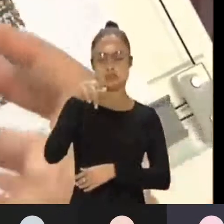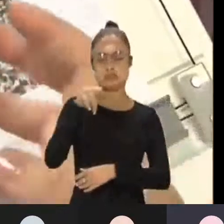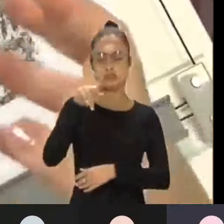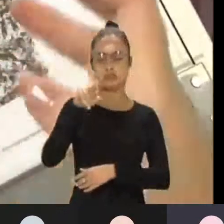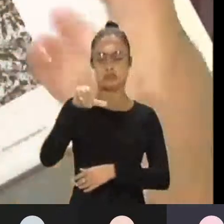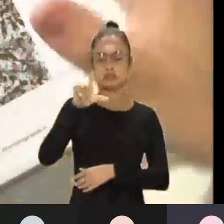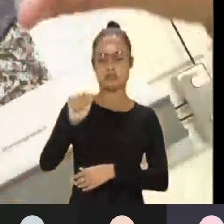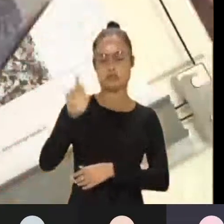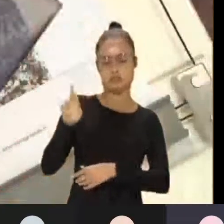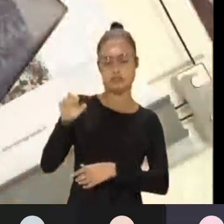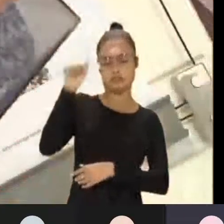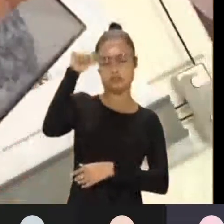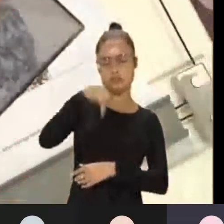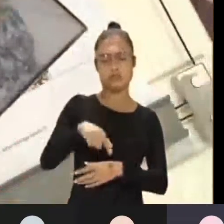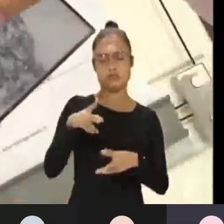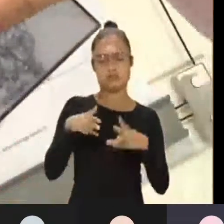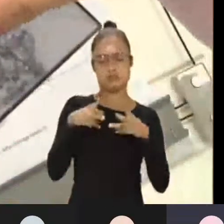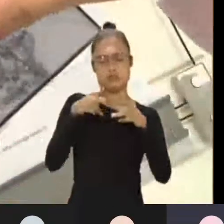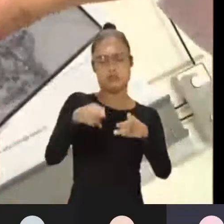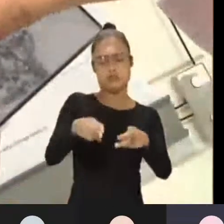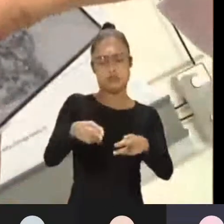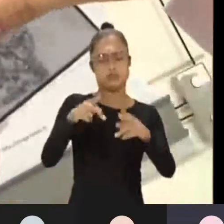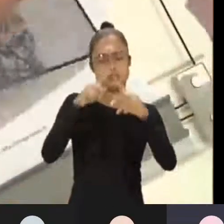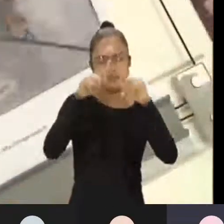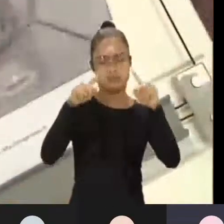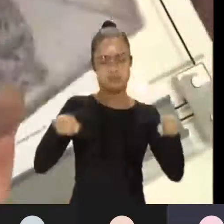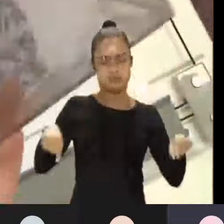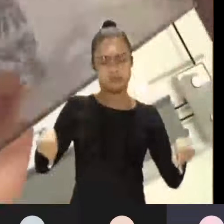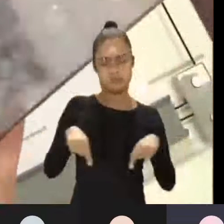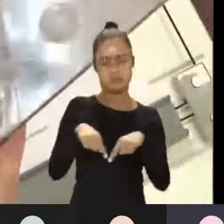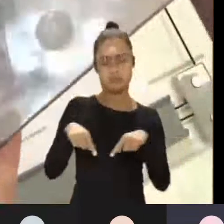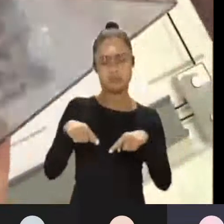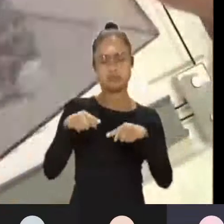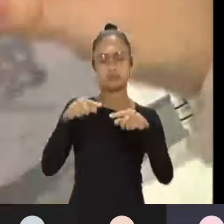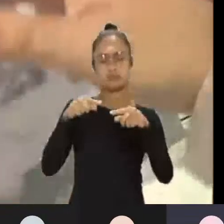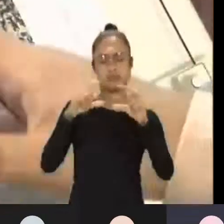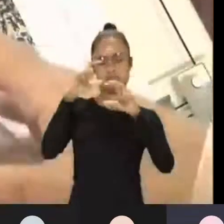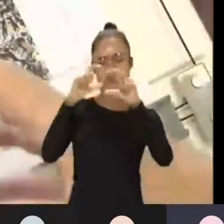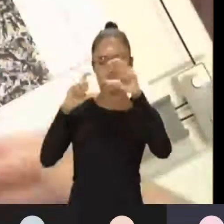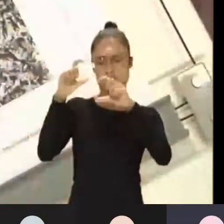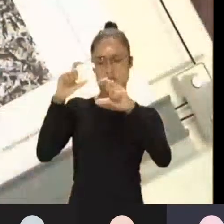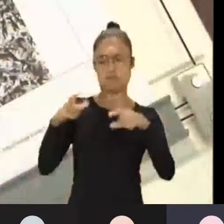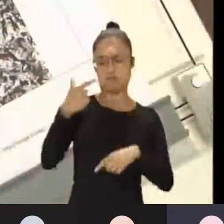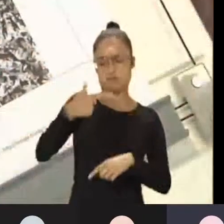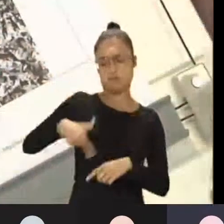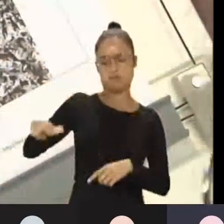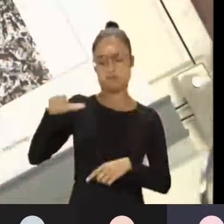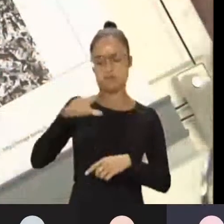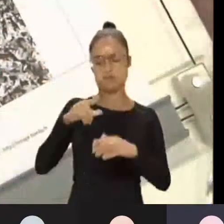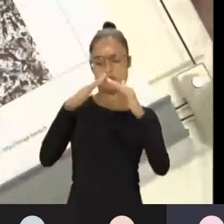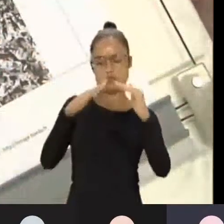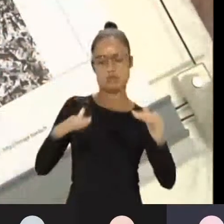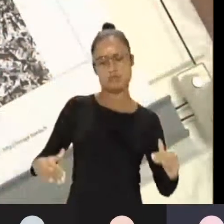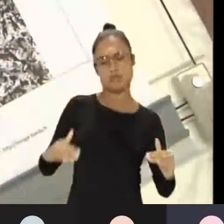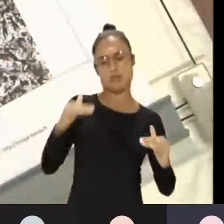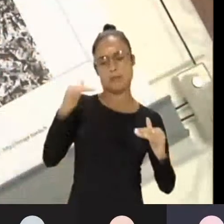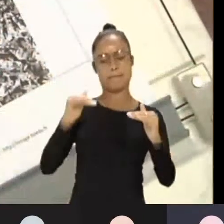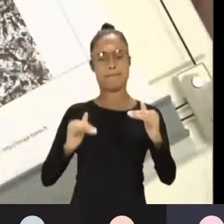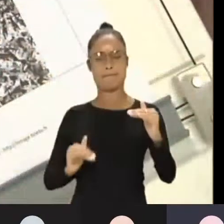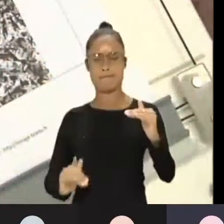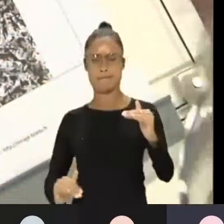formado por 8 faces triangulares. É como se fosse uma pirâmide de base quadrangular acima e outra abaixo. Um que é